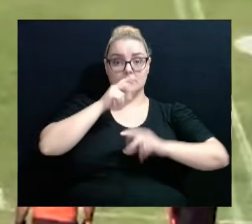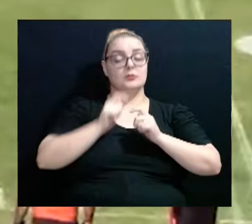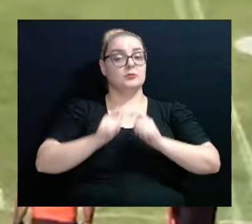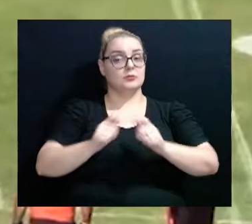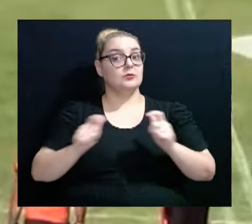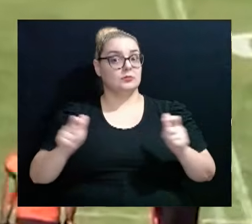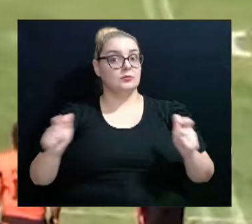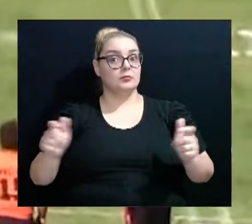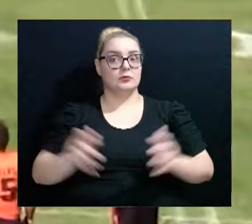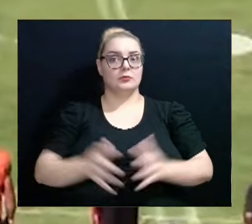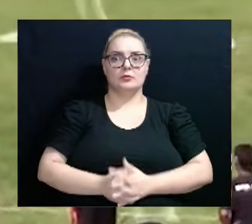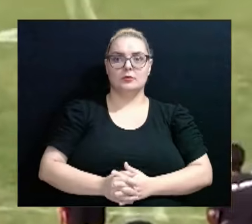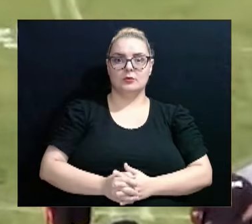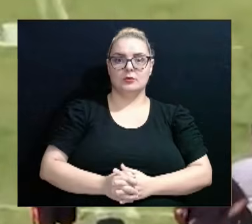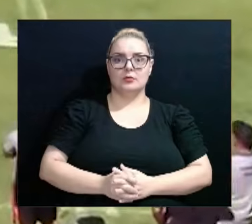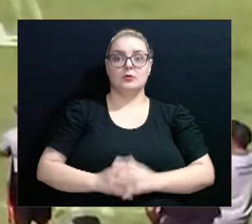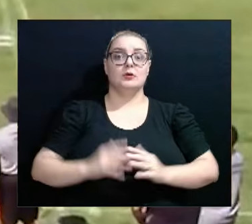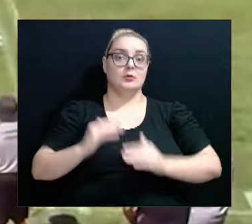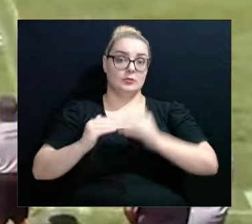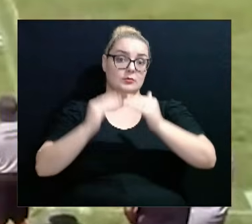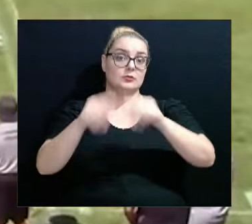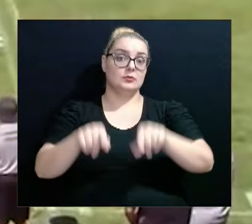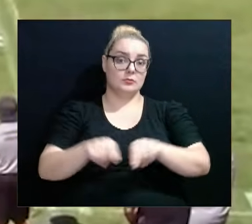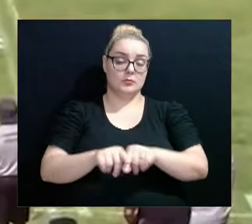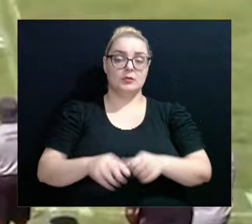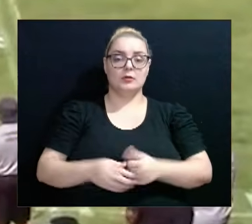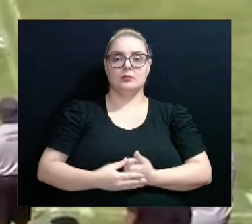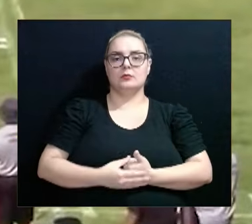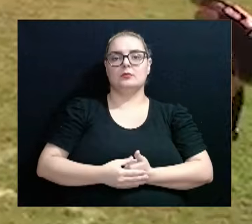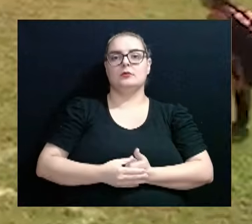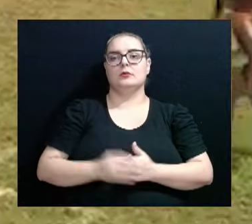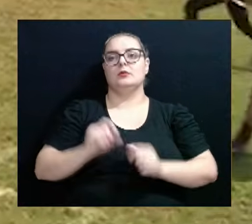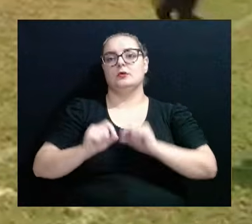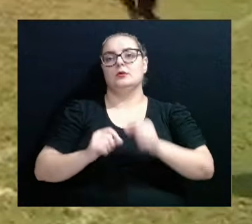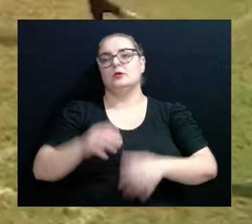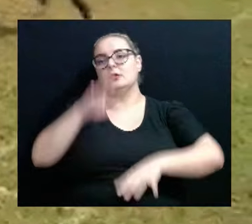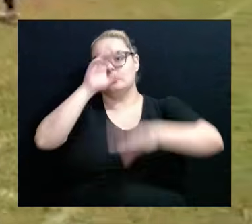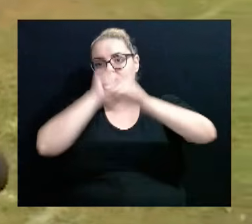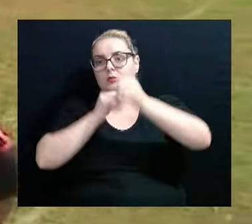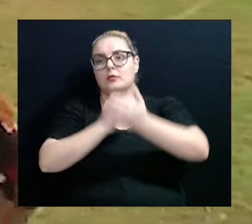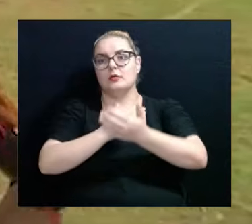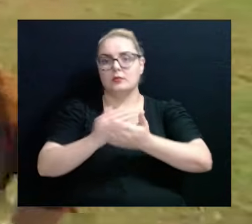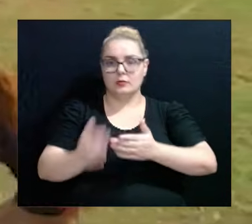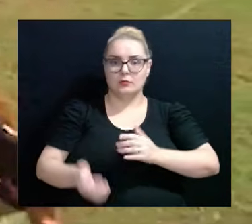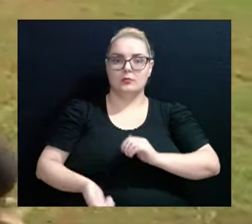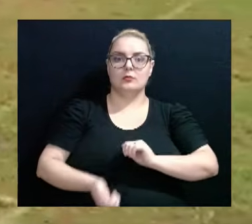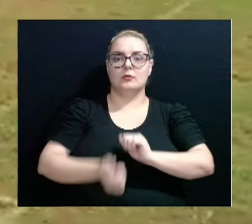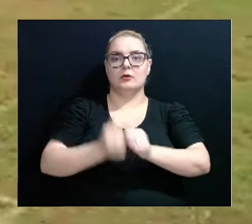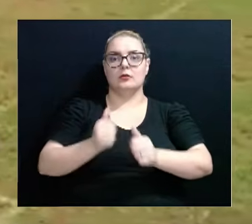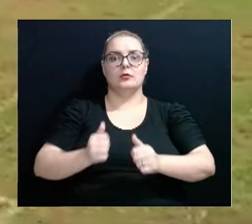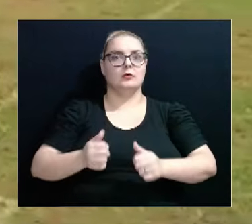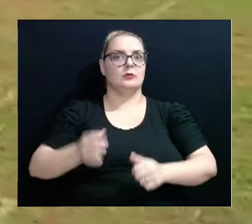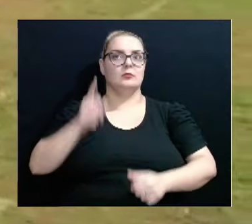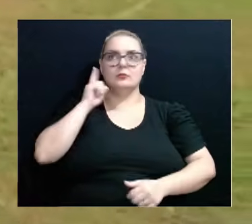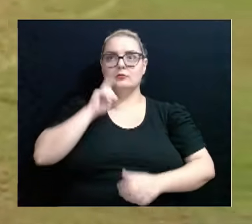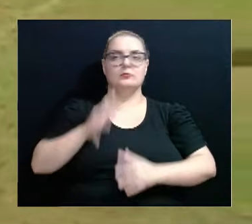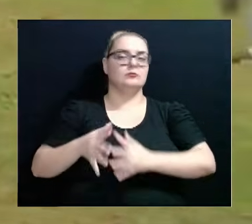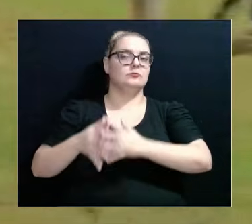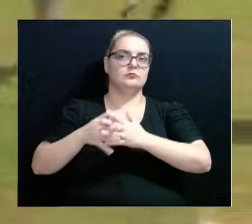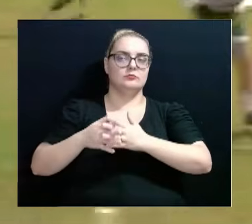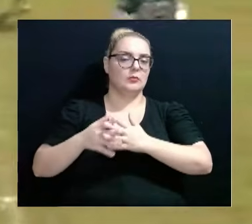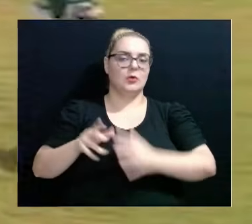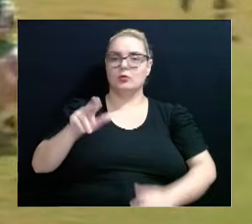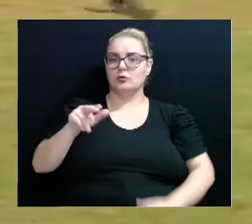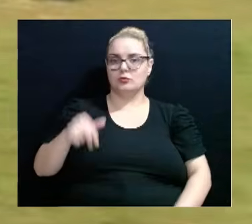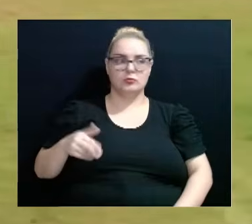americano dos Estados Unidos, com capacete, todo equipado. Temos o flag feminino, o flag masculino,